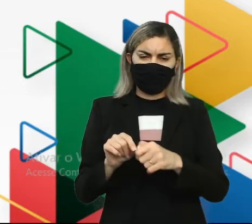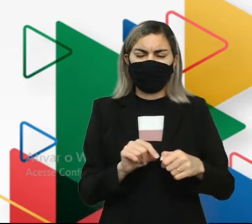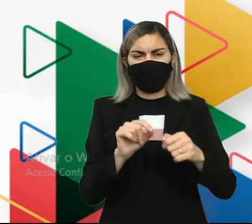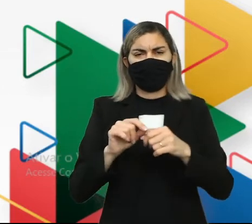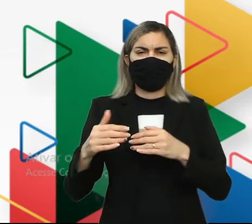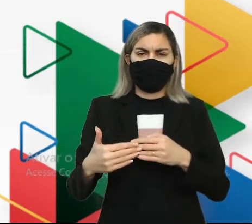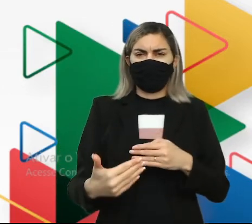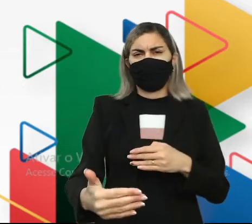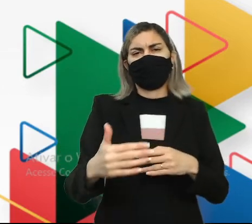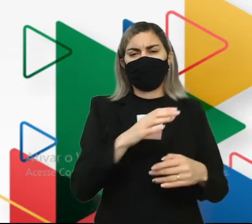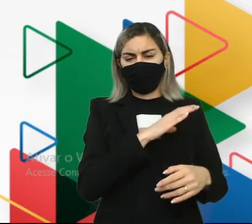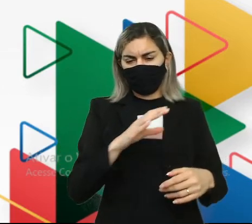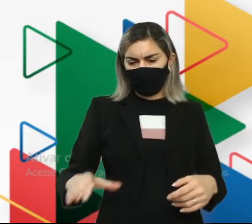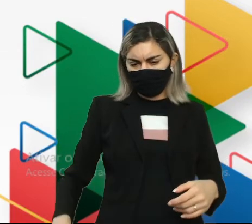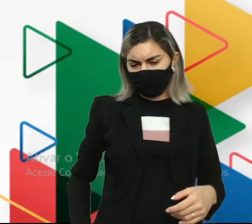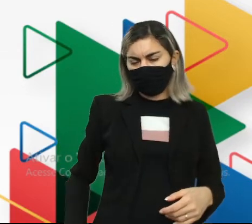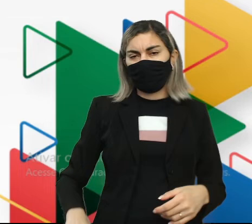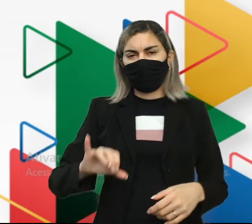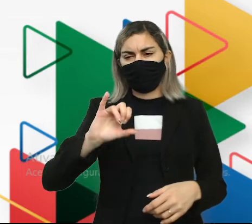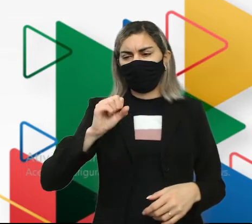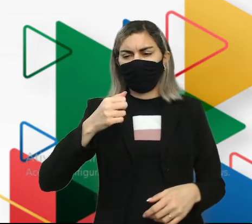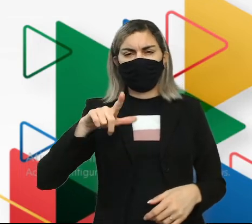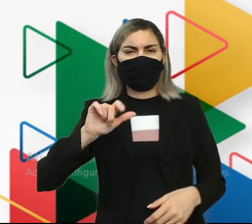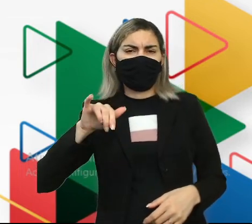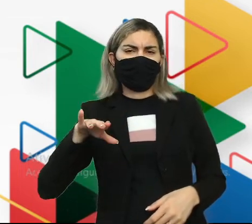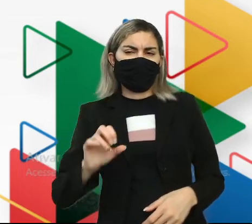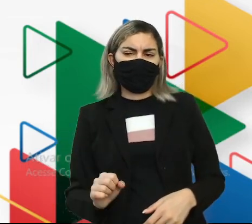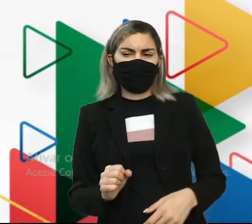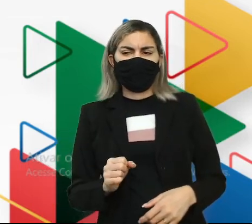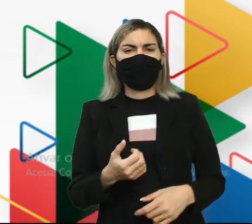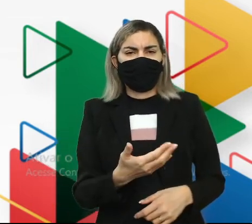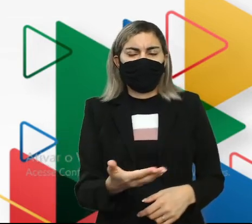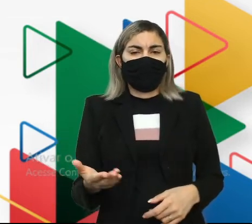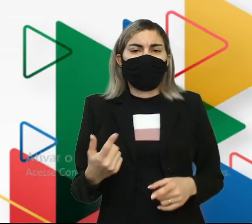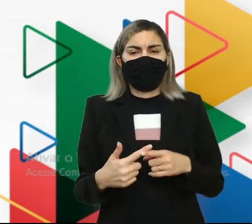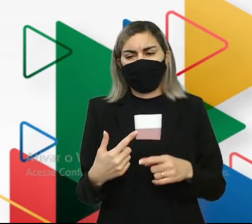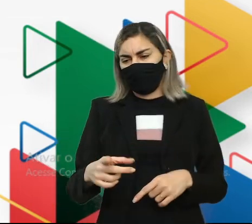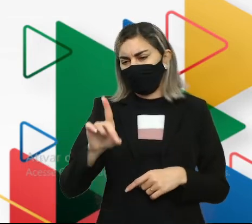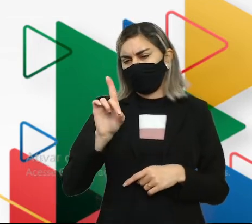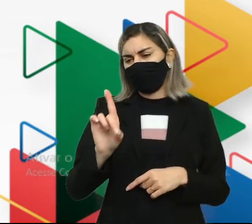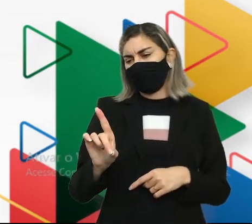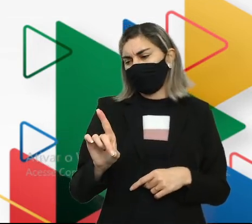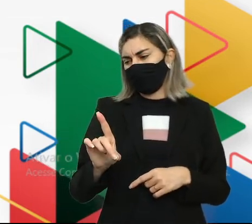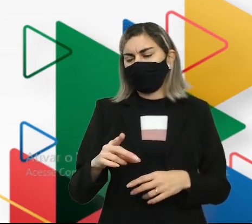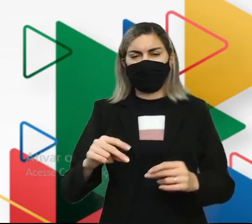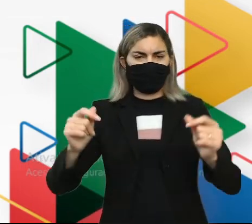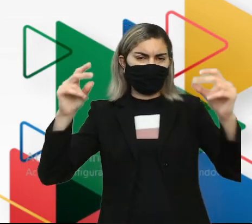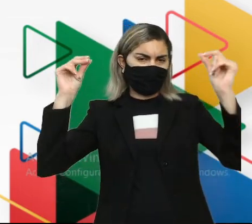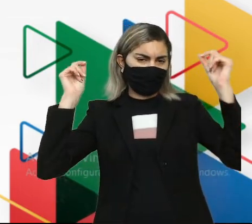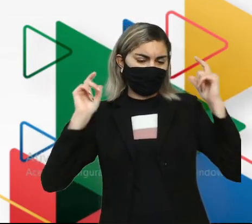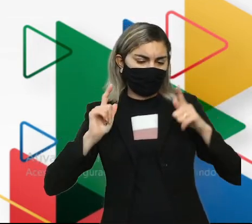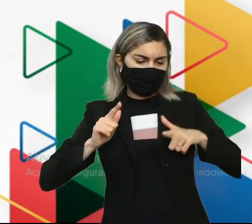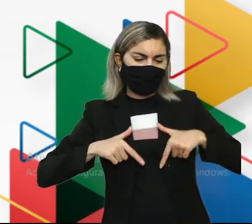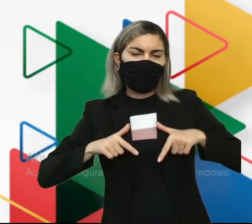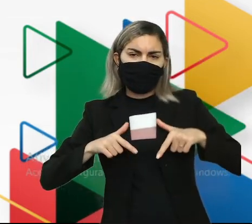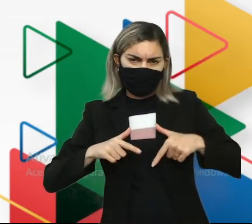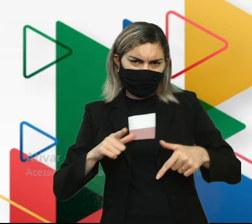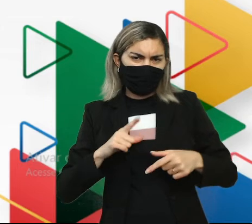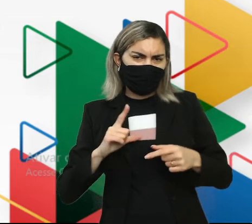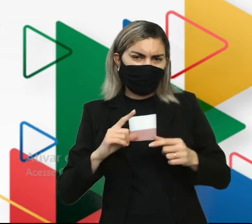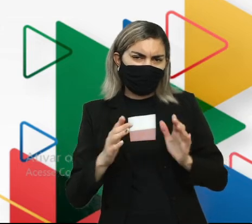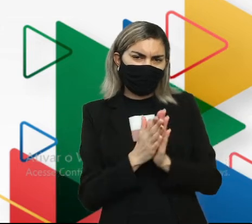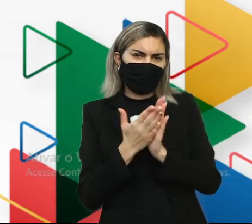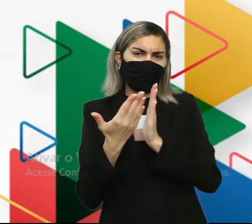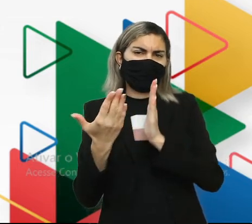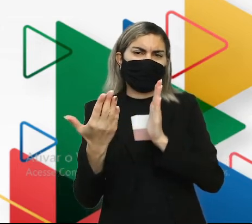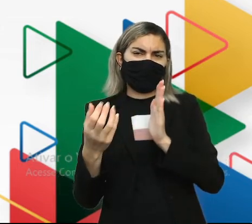de partida para o cristianismo e o islamismo. Na letra D, os antigos hebreus têm como livro